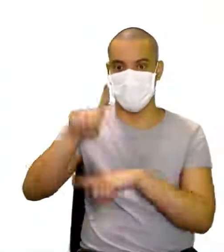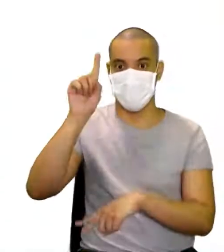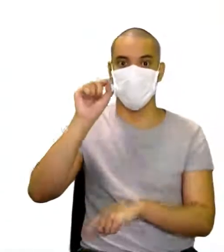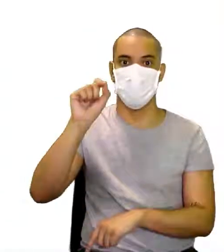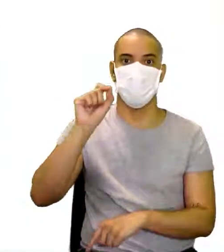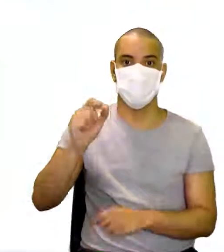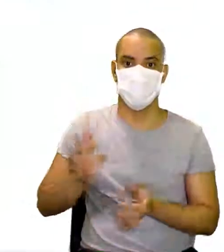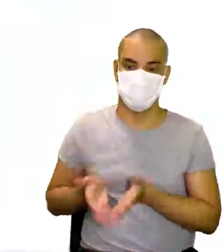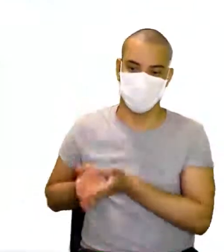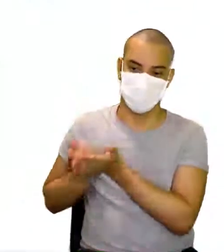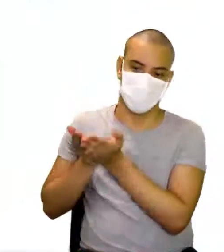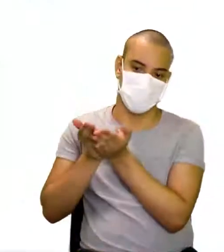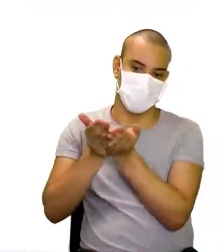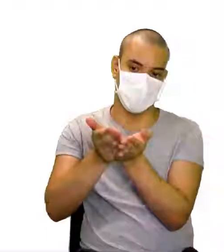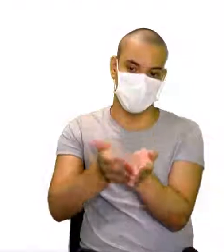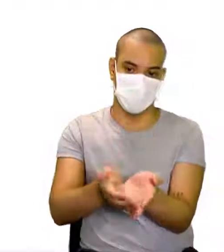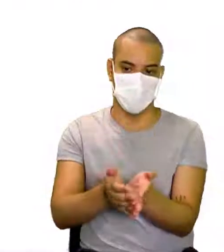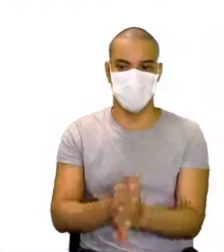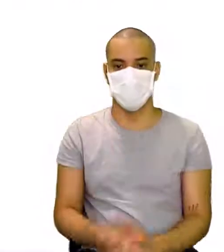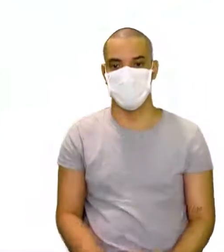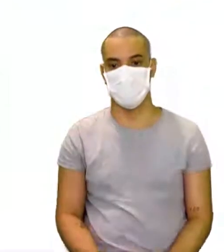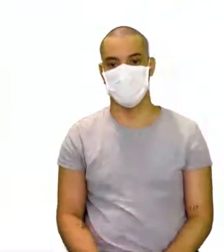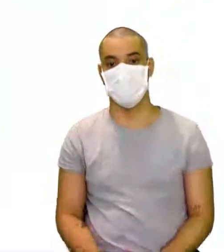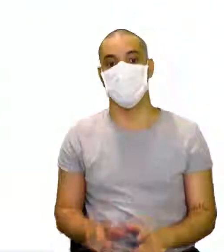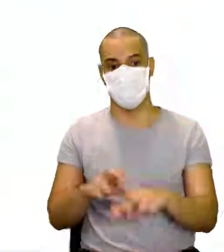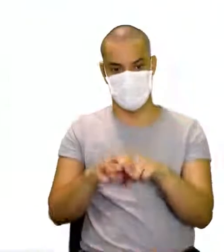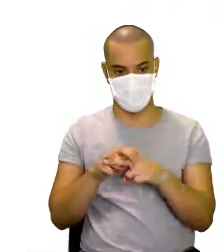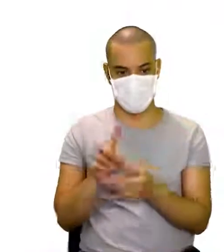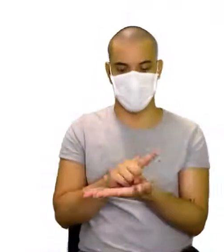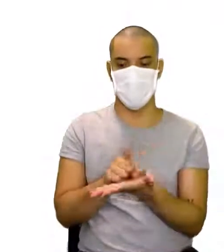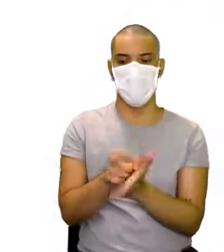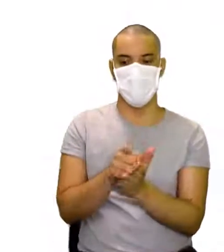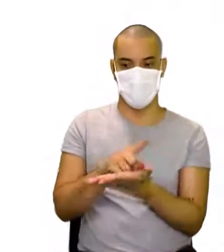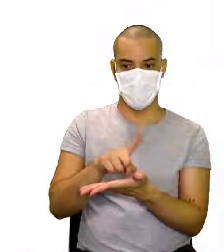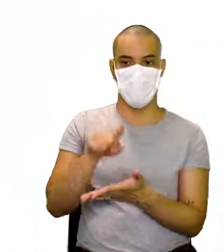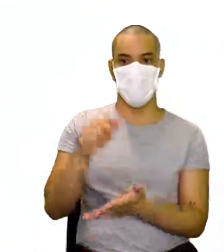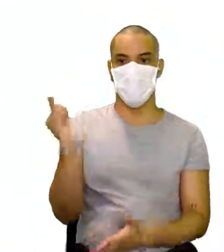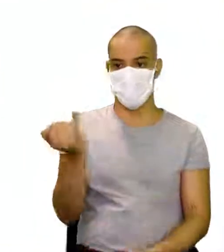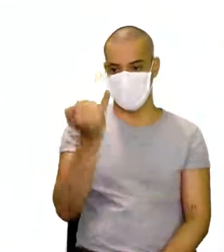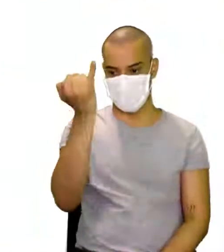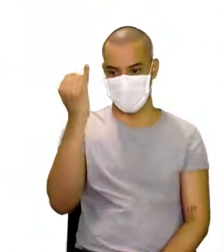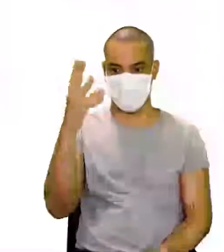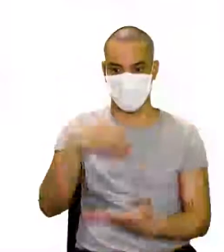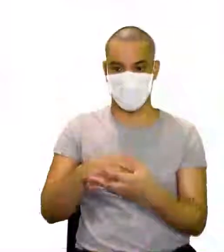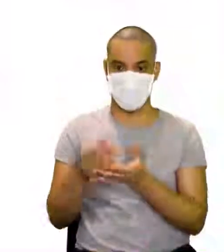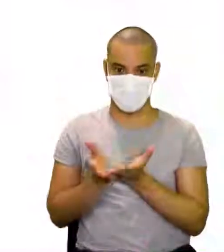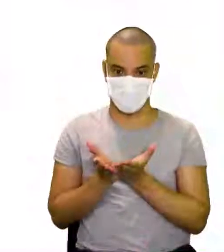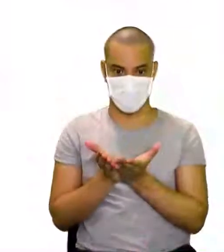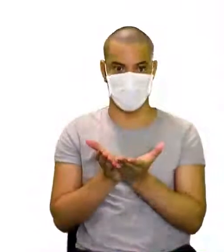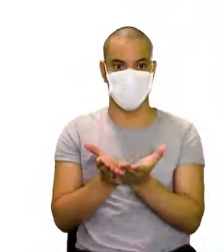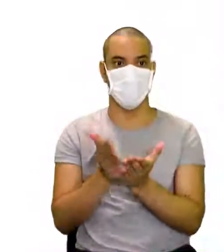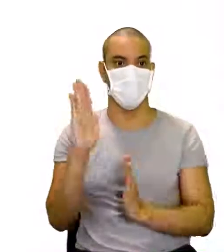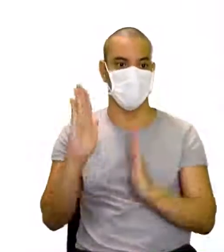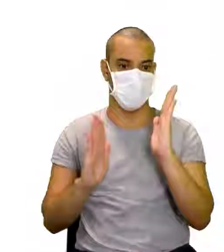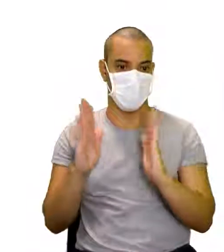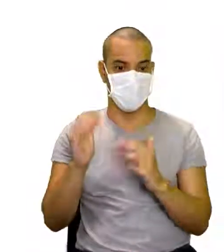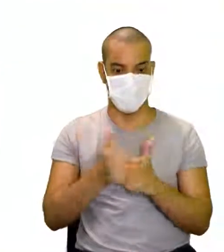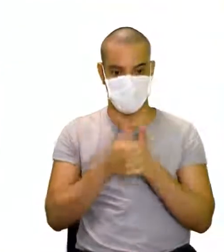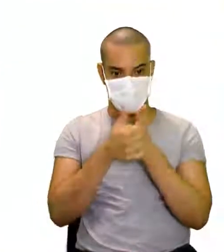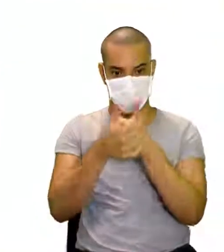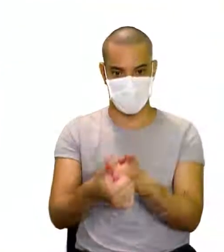navegações. Então, a questão da bússola, pessoal, foi muito importante para as navegações aí, para guiar